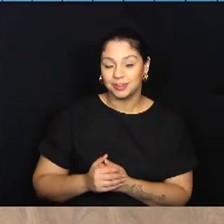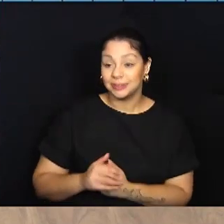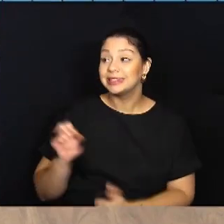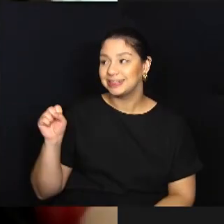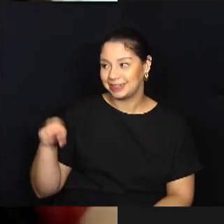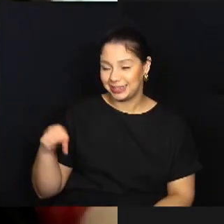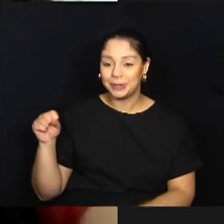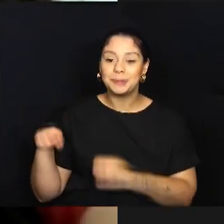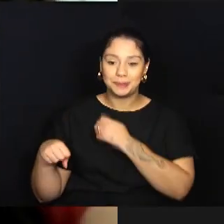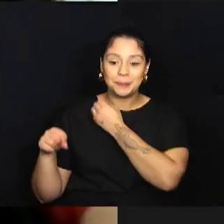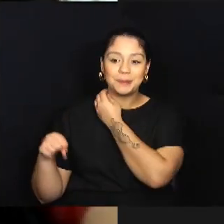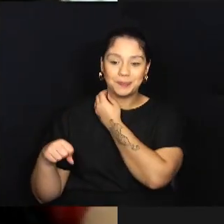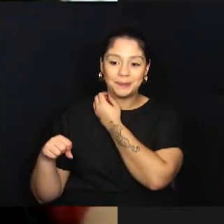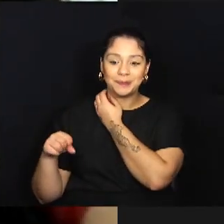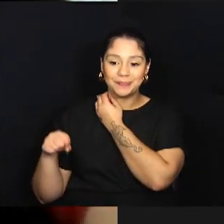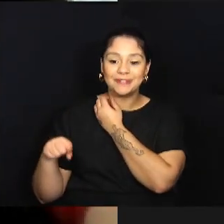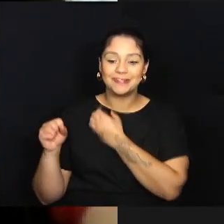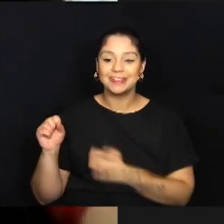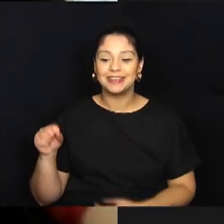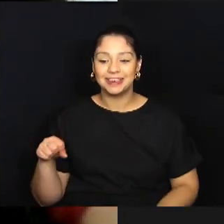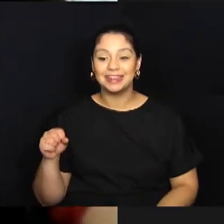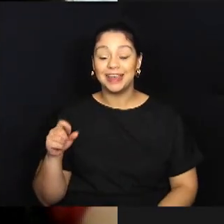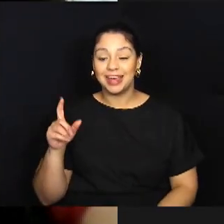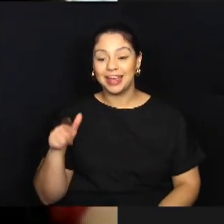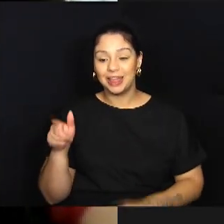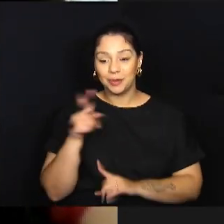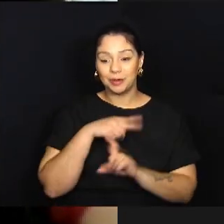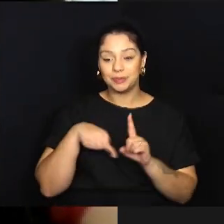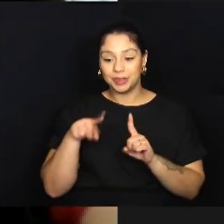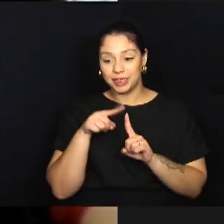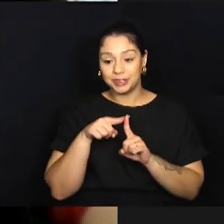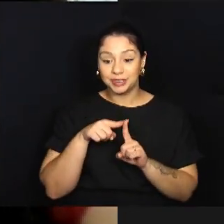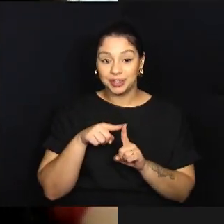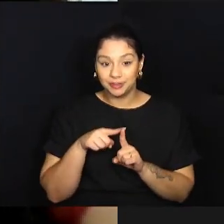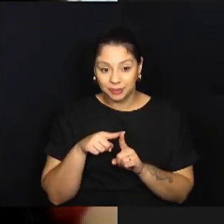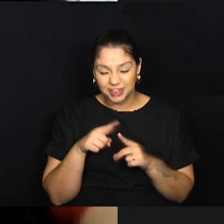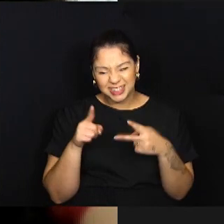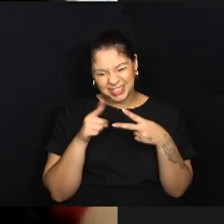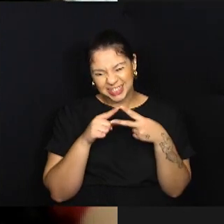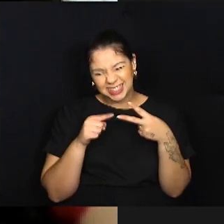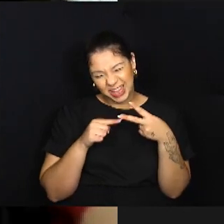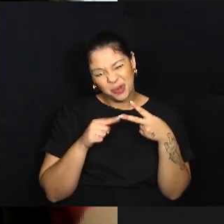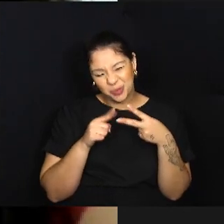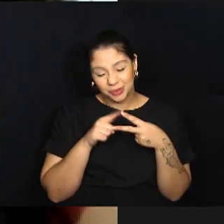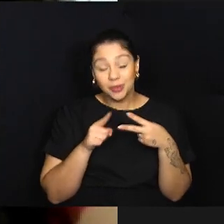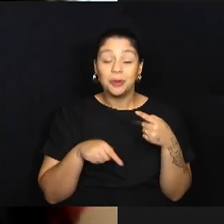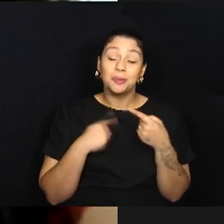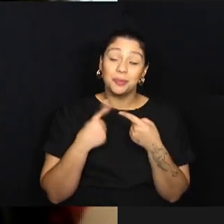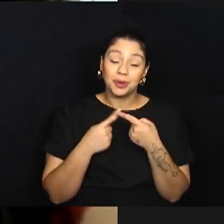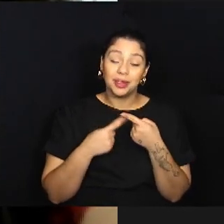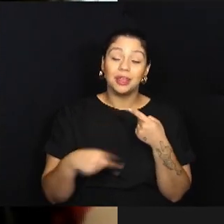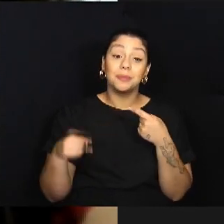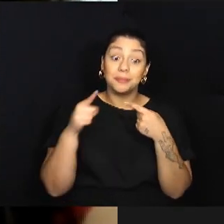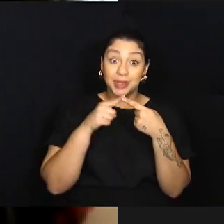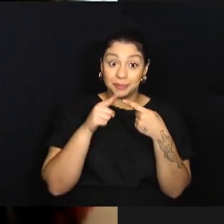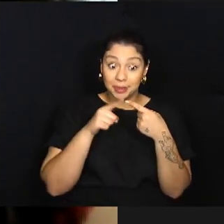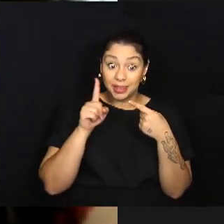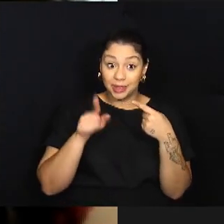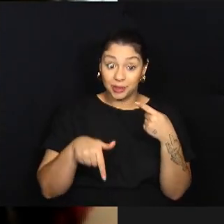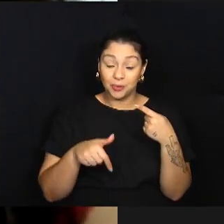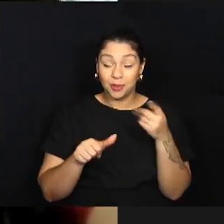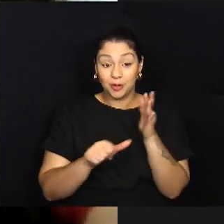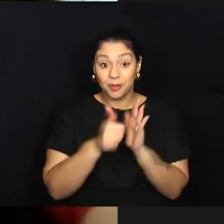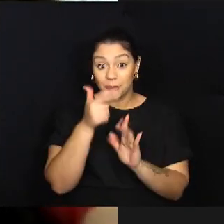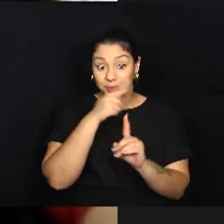Sim, esse, assim, o objetivo segundo, né? O primeiro objetivo é a gente viver esse momento. O objetivo